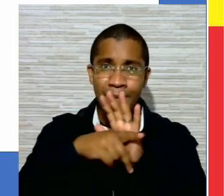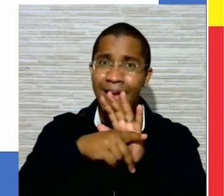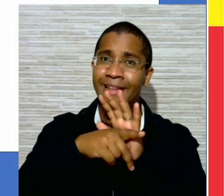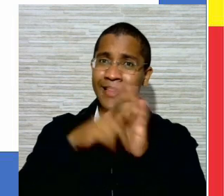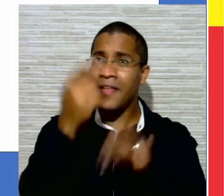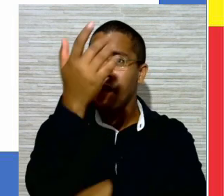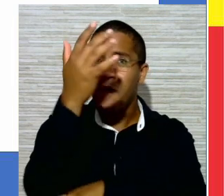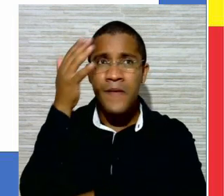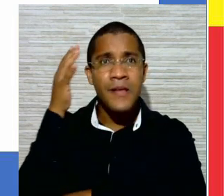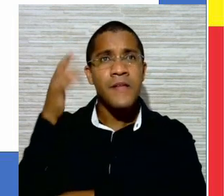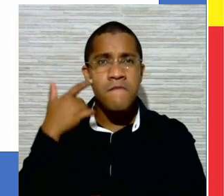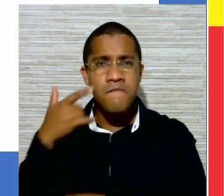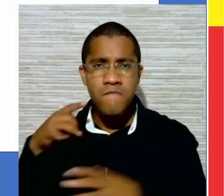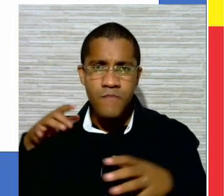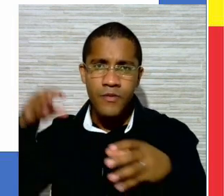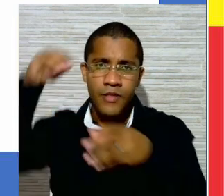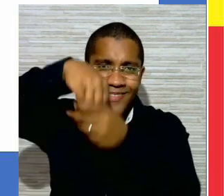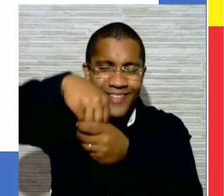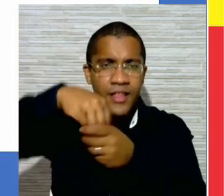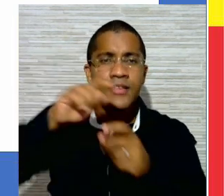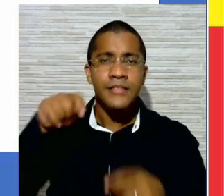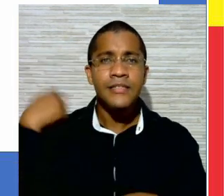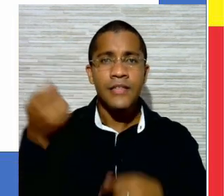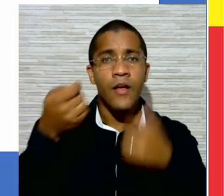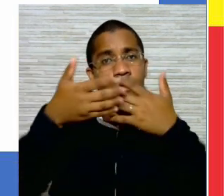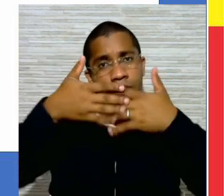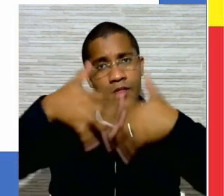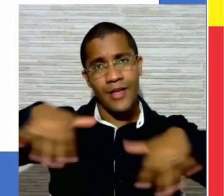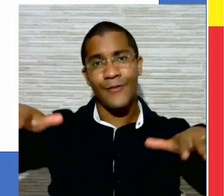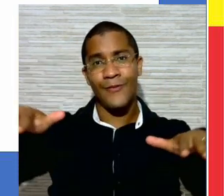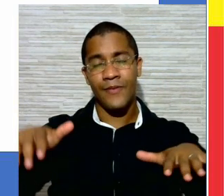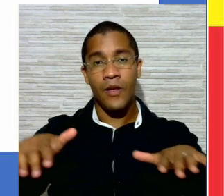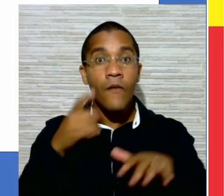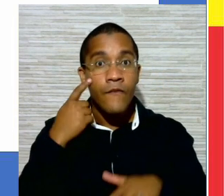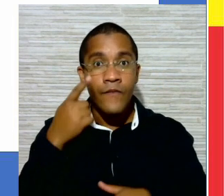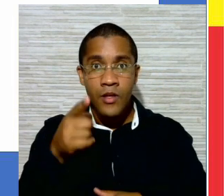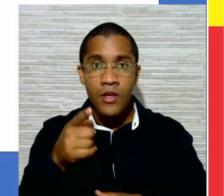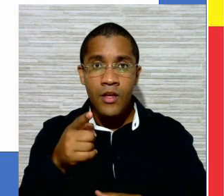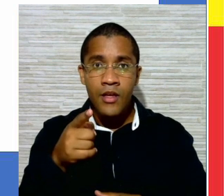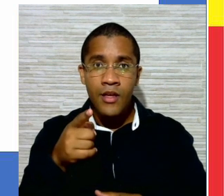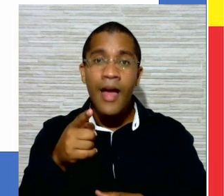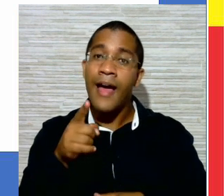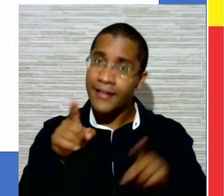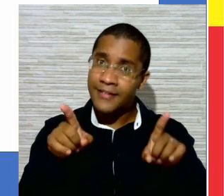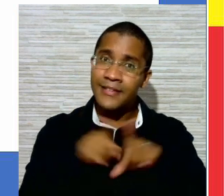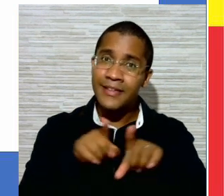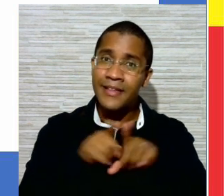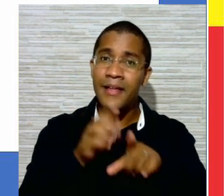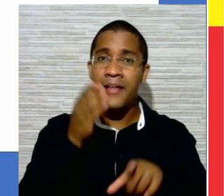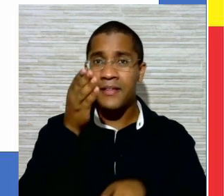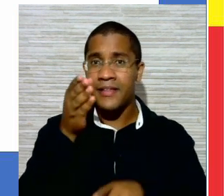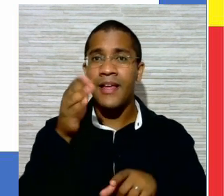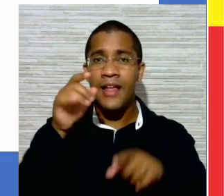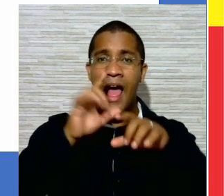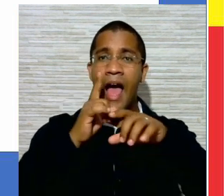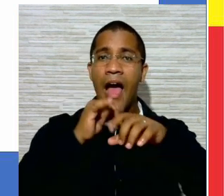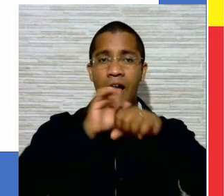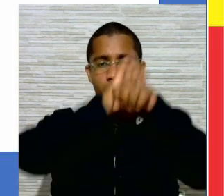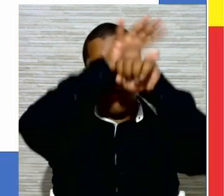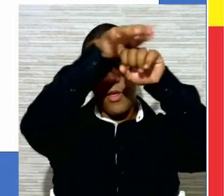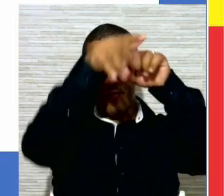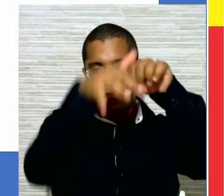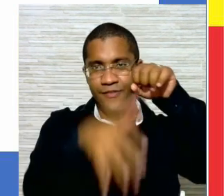da paisagem. Isso também são riquezas chamadas de naturais, ok? A gente também observa na tela mais uma vez a